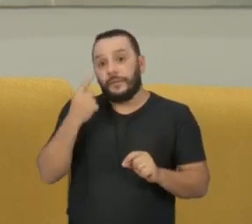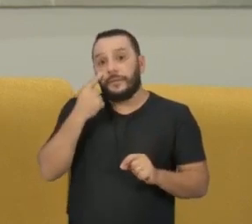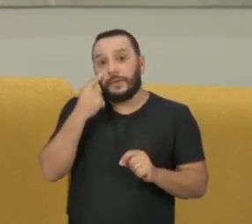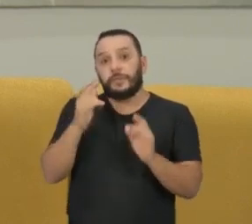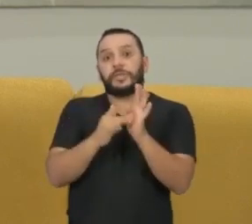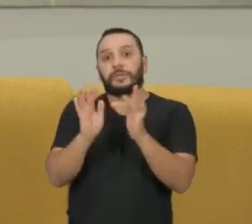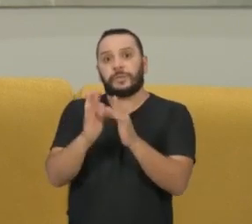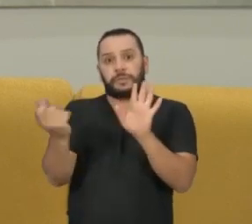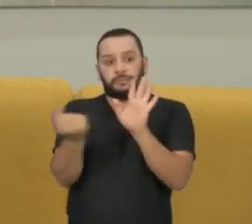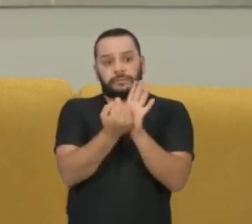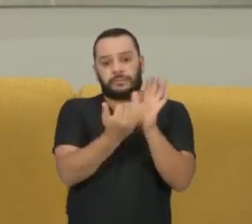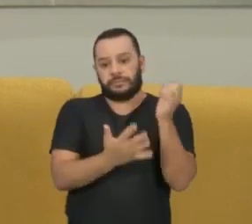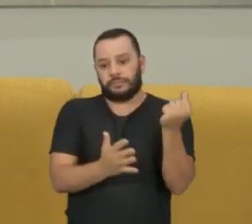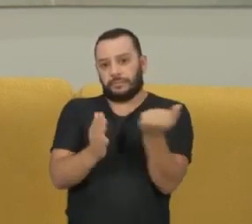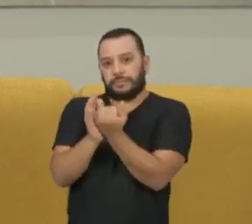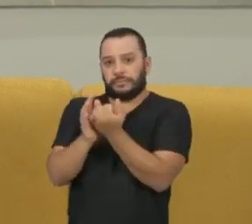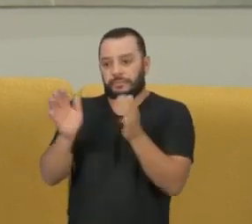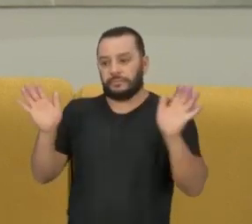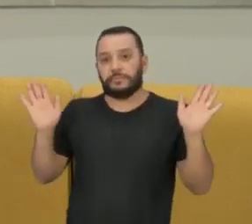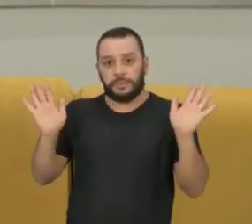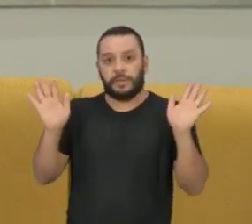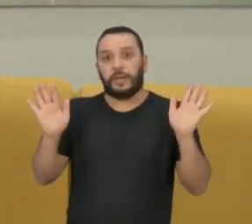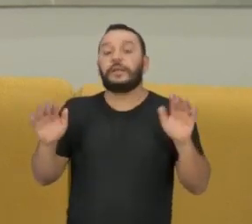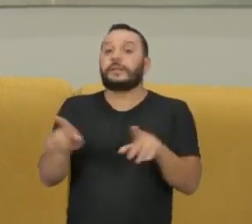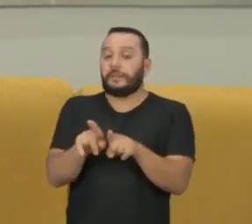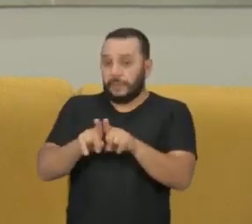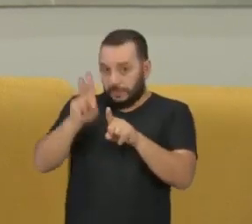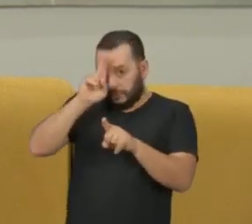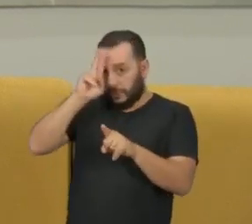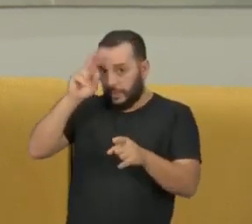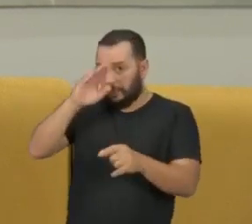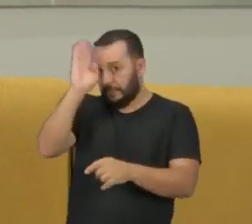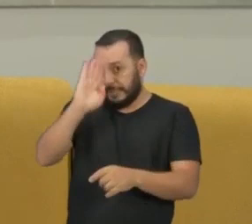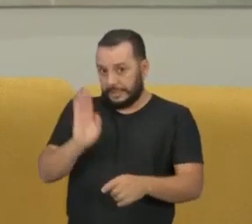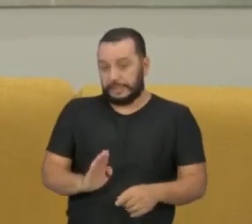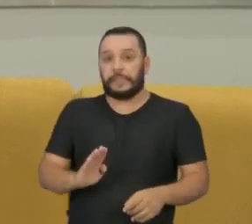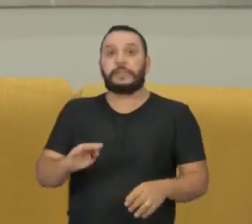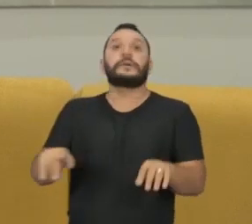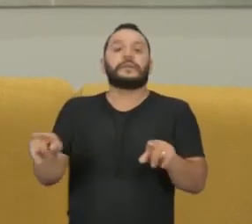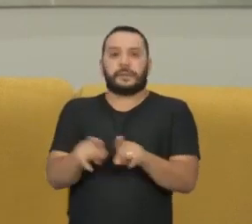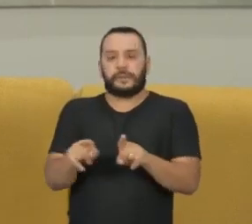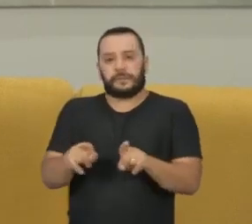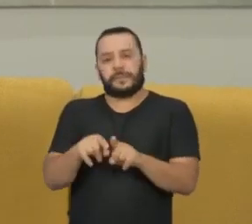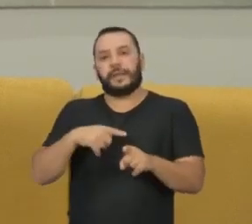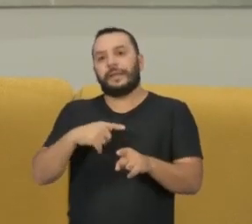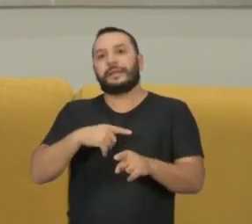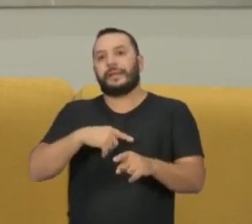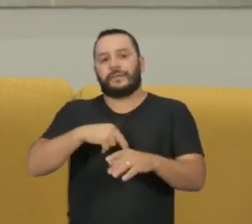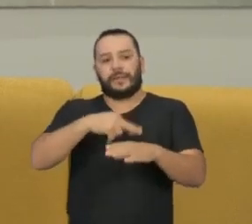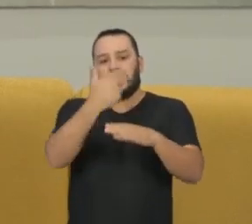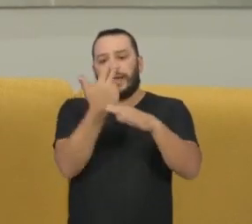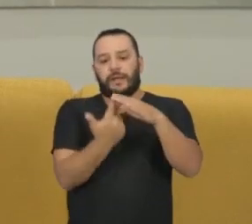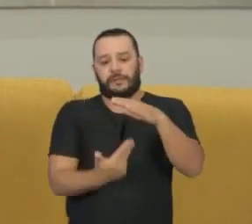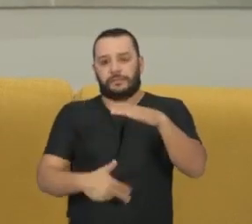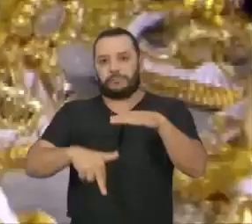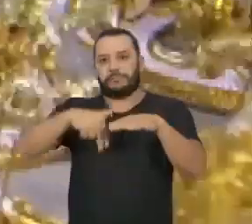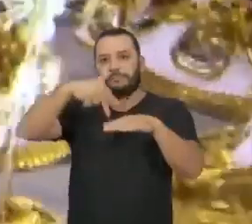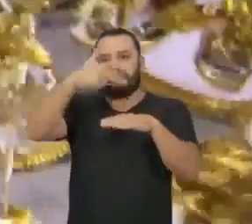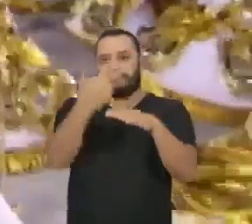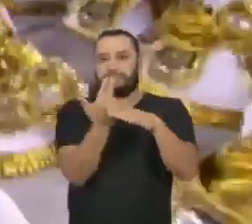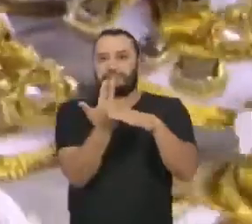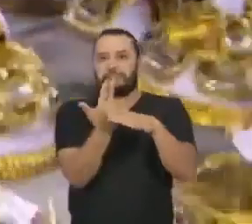Cristo crucificado, a história do Brasil passada a limpo e até exibições de nado sincronizado. Veja aí os